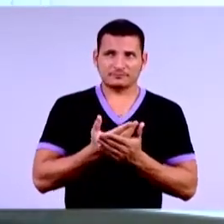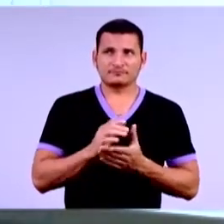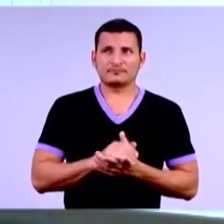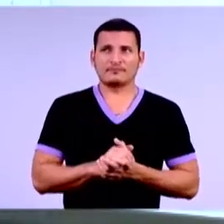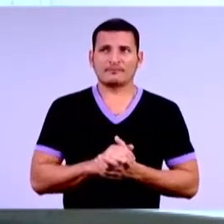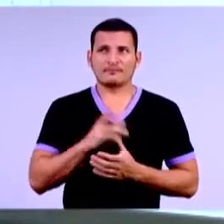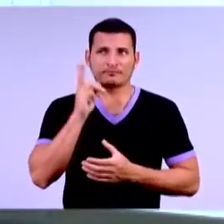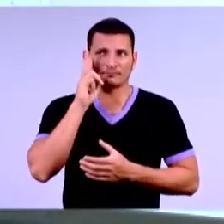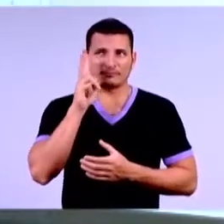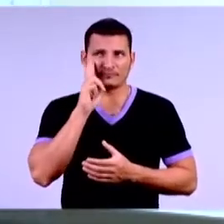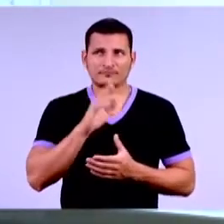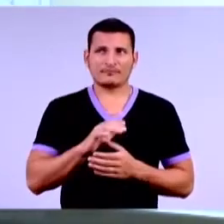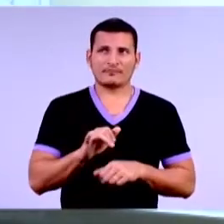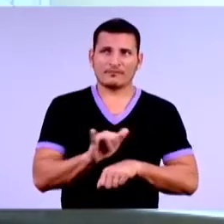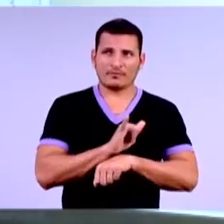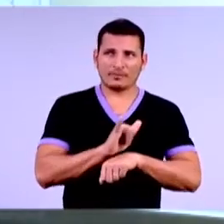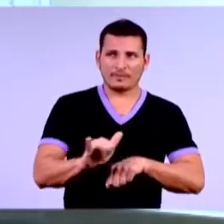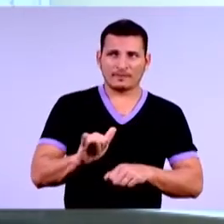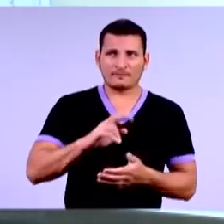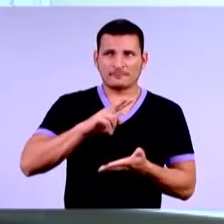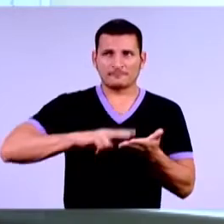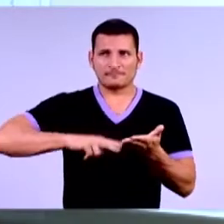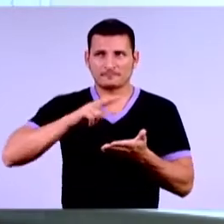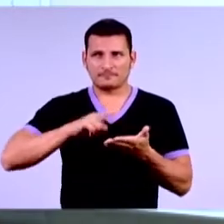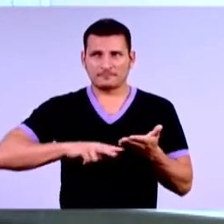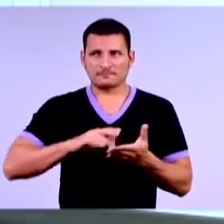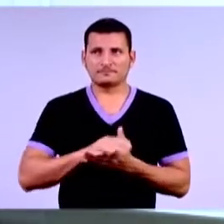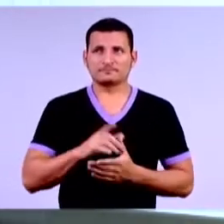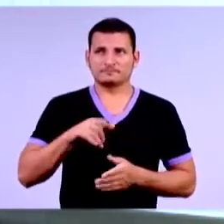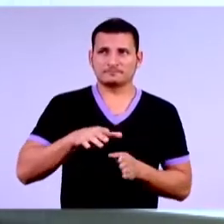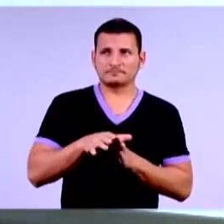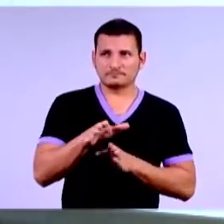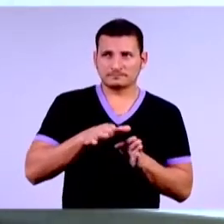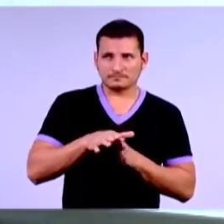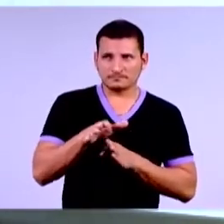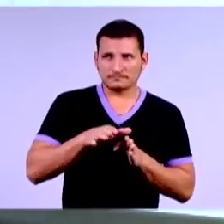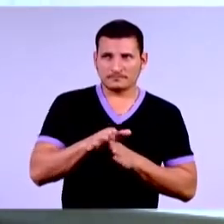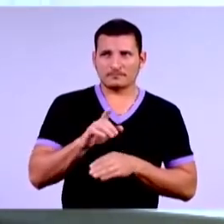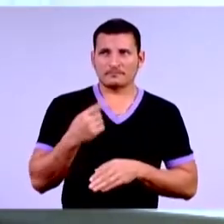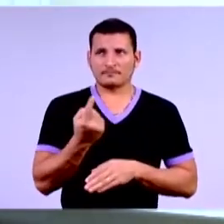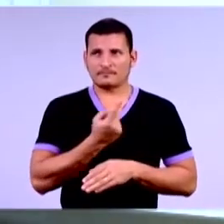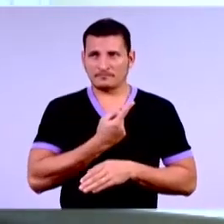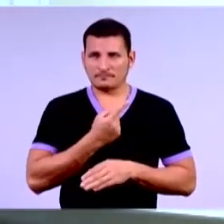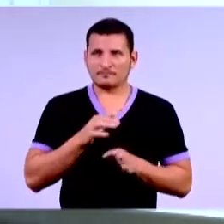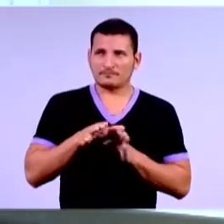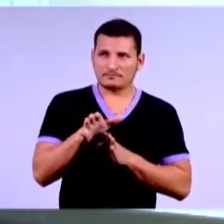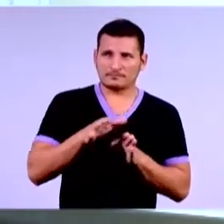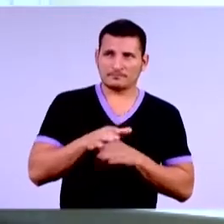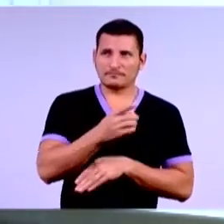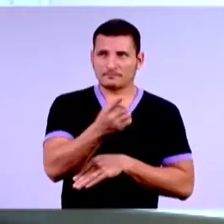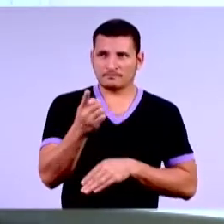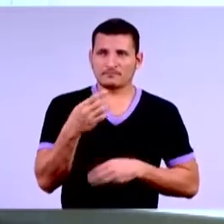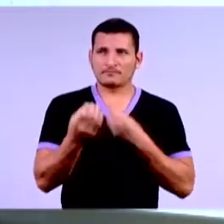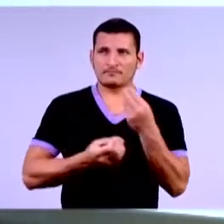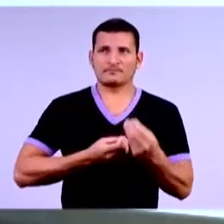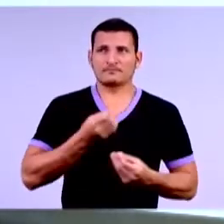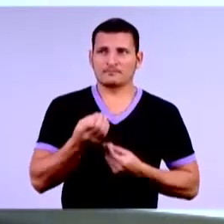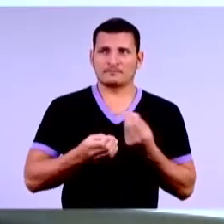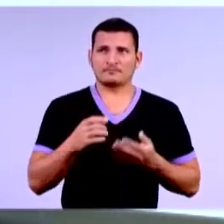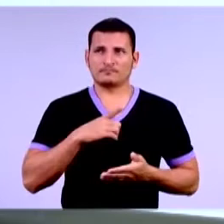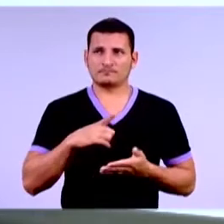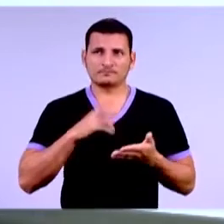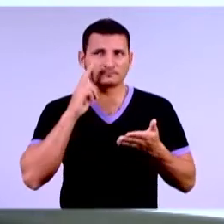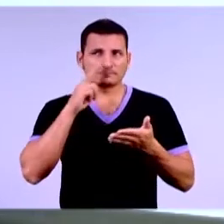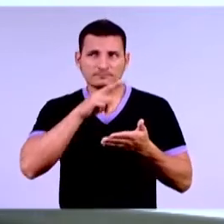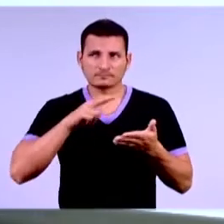justamente esse assunto estratégias de leitura que são ditas que nós demos a vocês de como diferentes é uma visão do